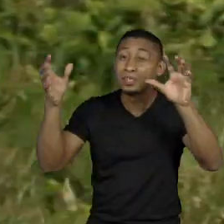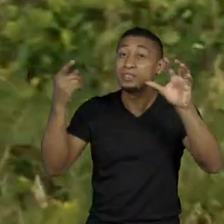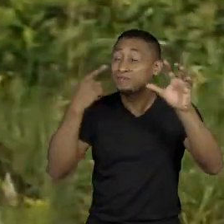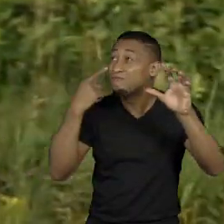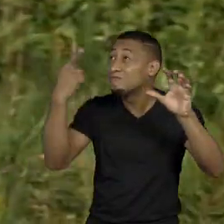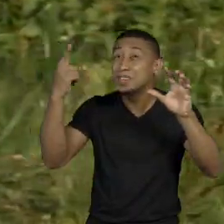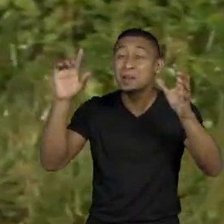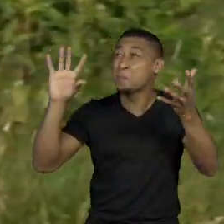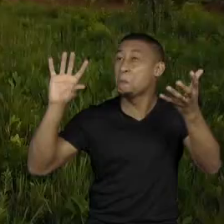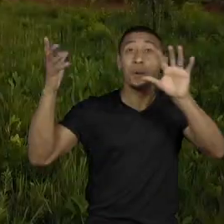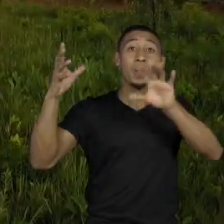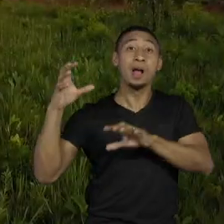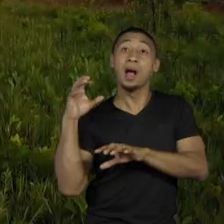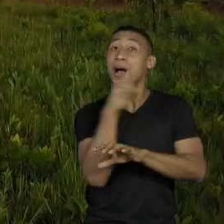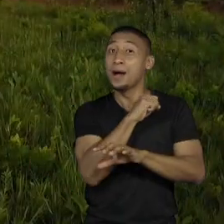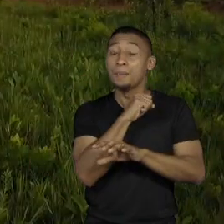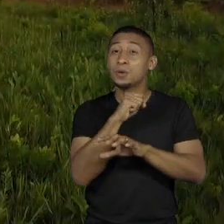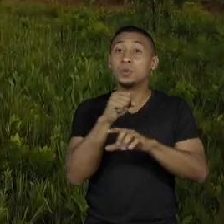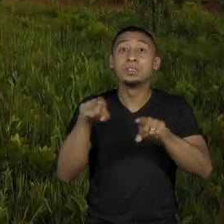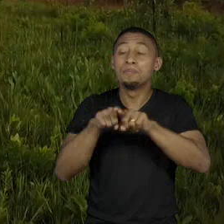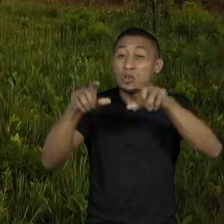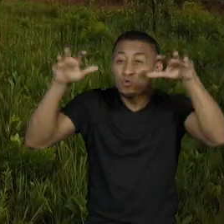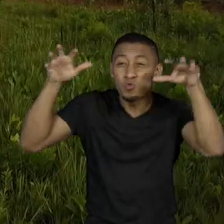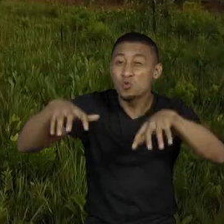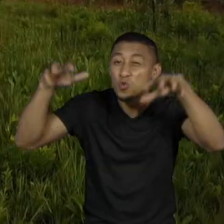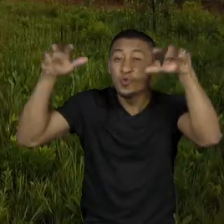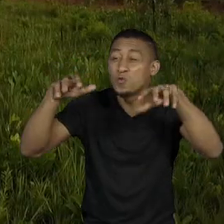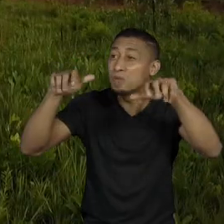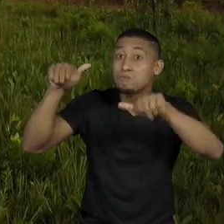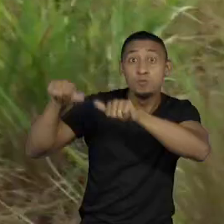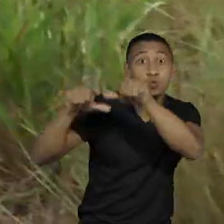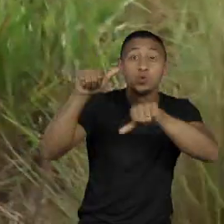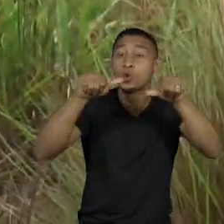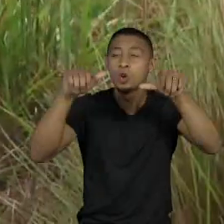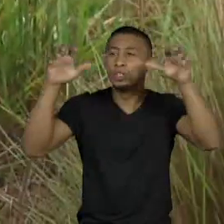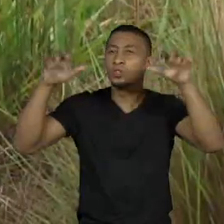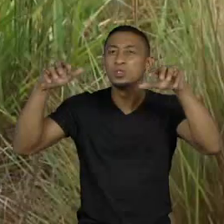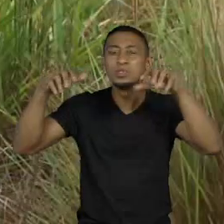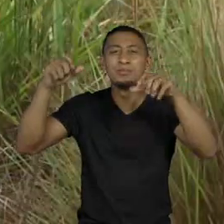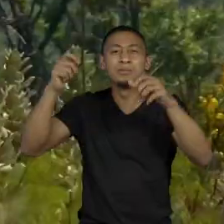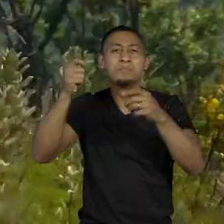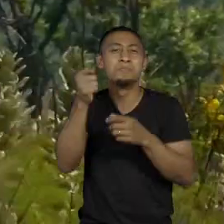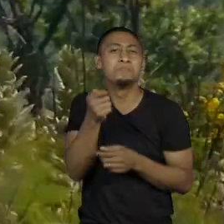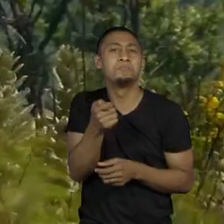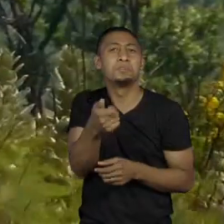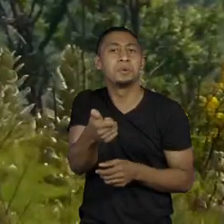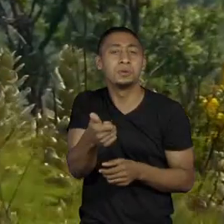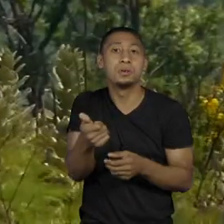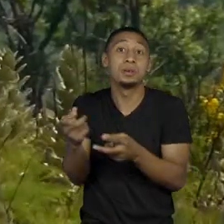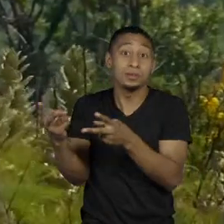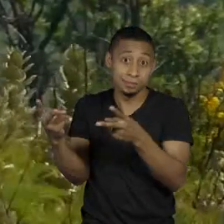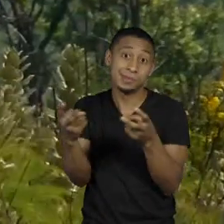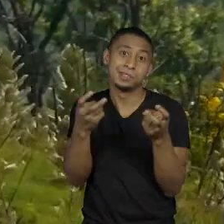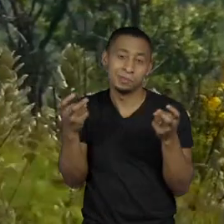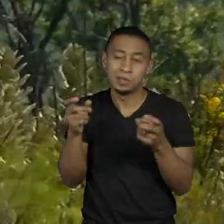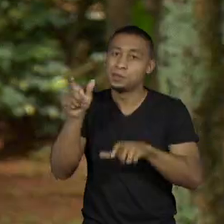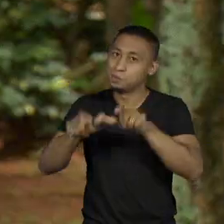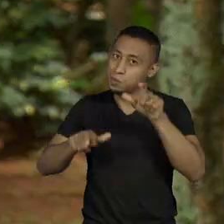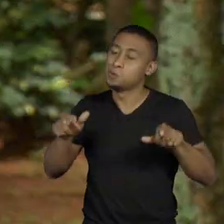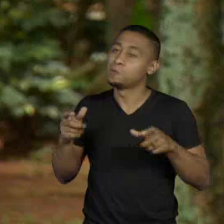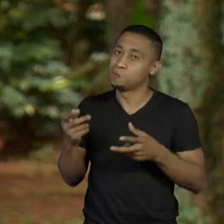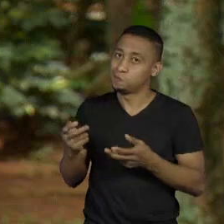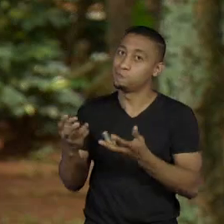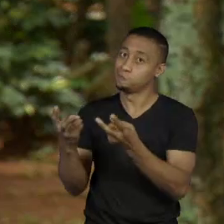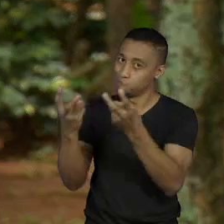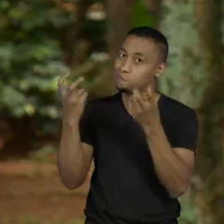alteração no nível de chuvas, que acaba já sendo perceptível para as pessoas.